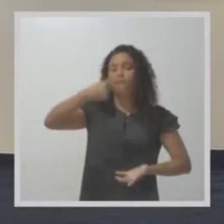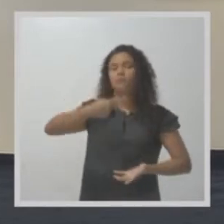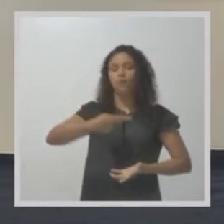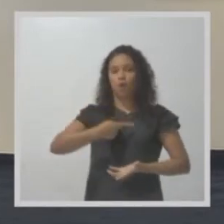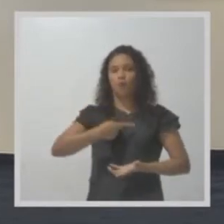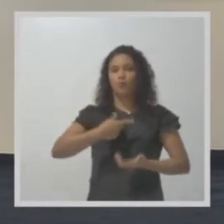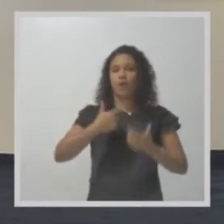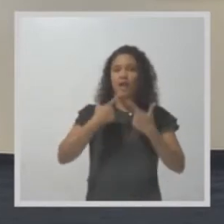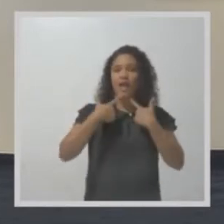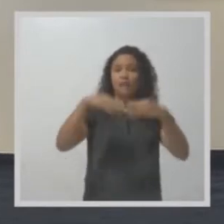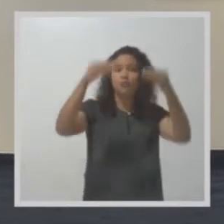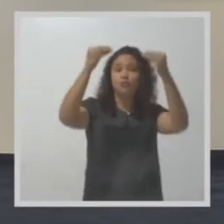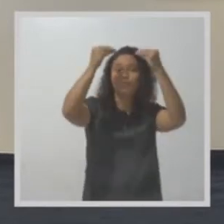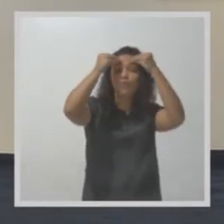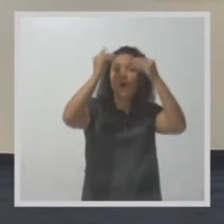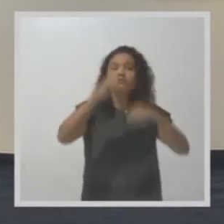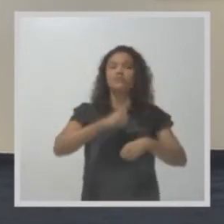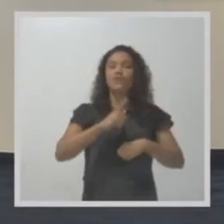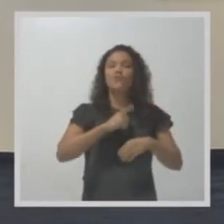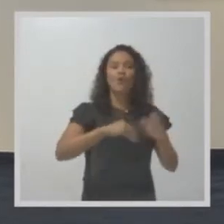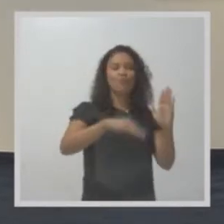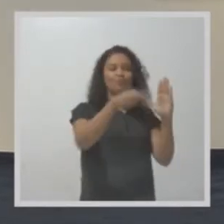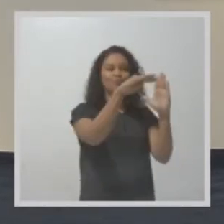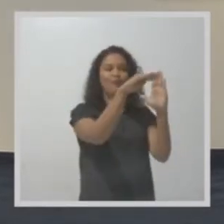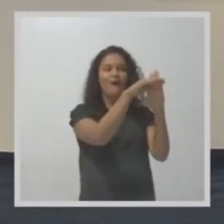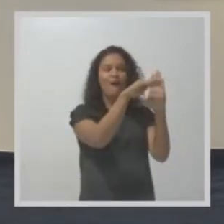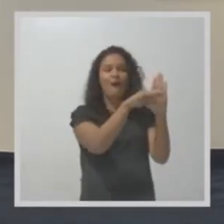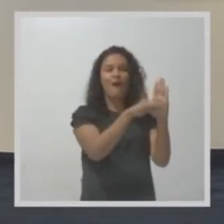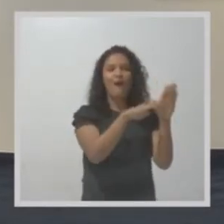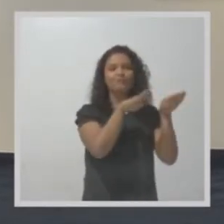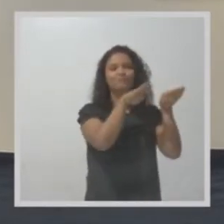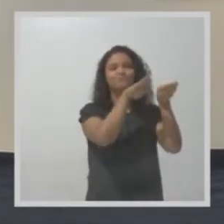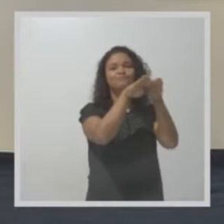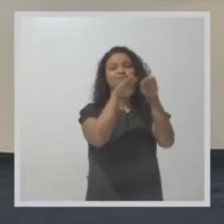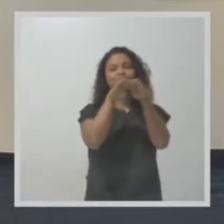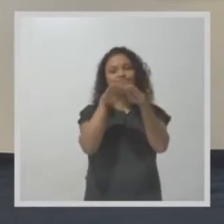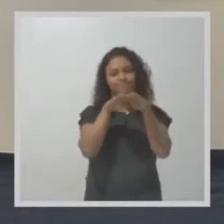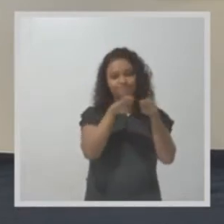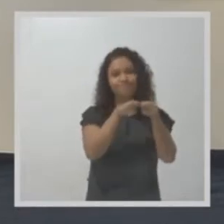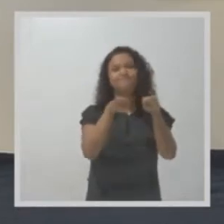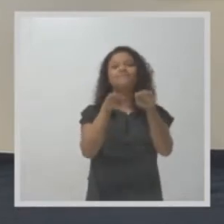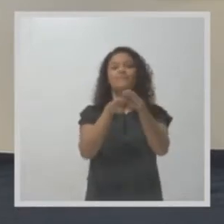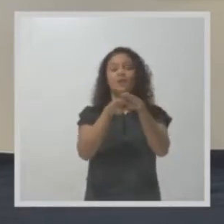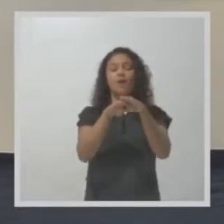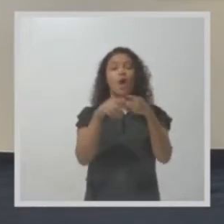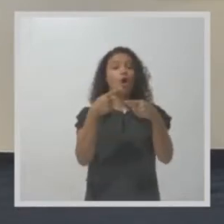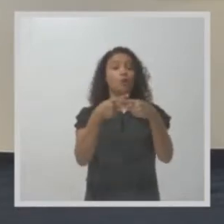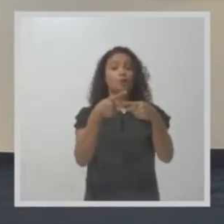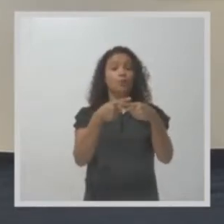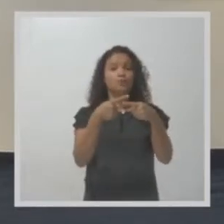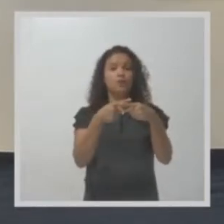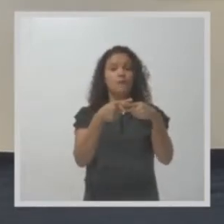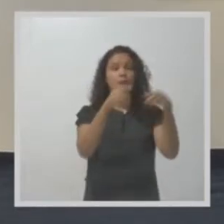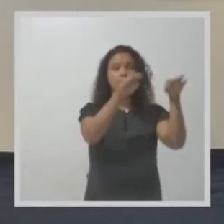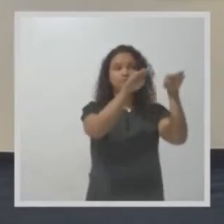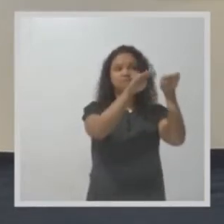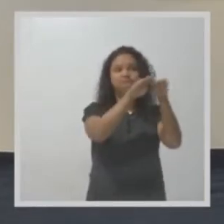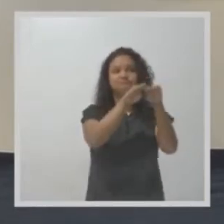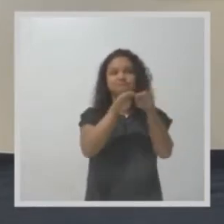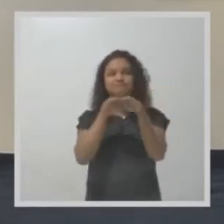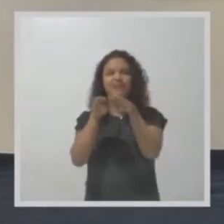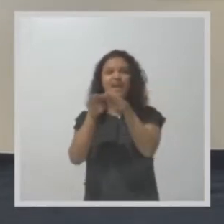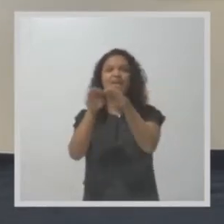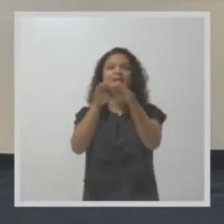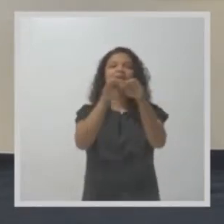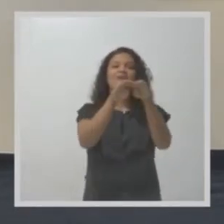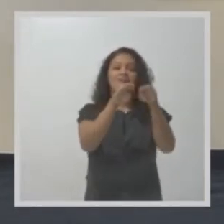linguagem ela tem o quê? Uma norma padrão, que é justamente para tentar equalizar, né, tornar